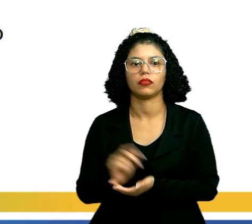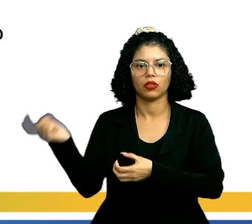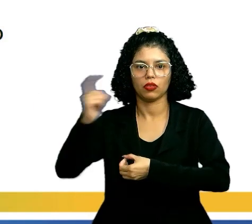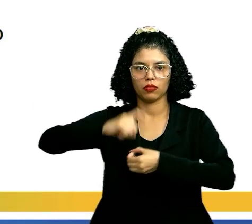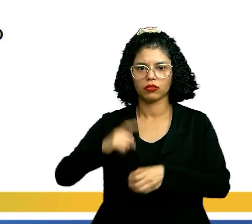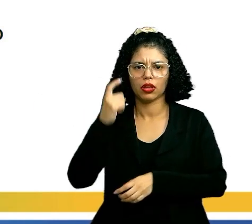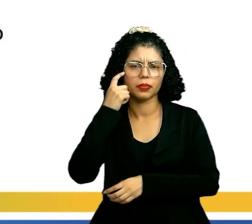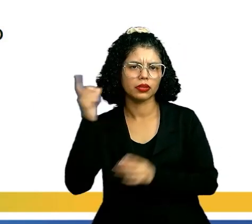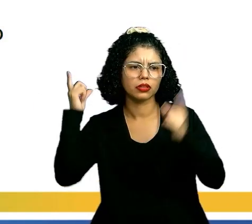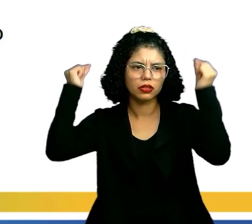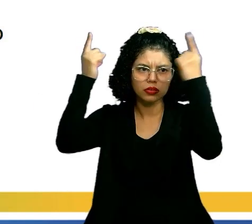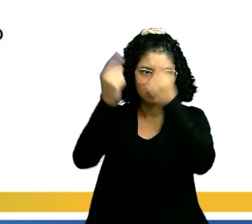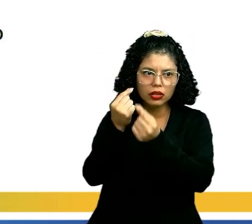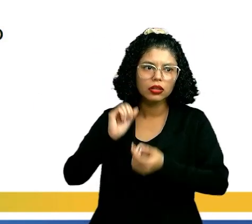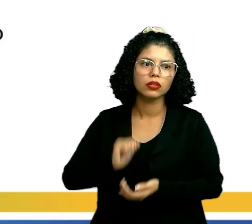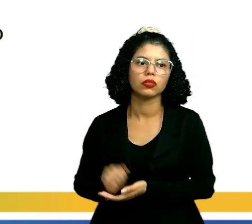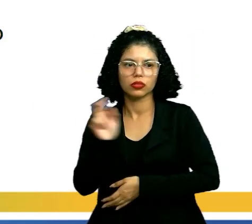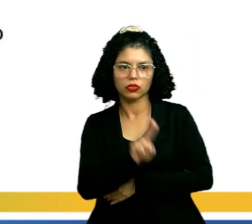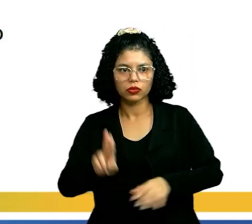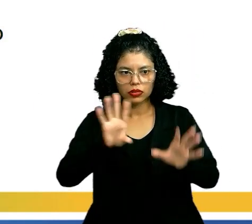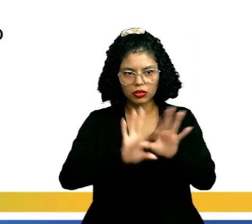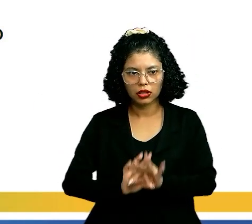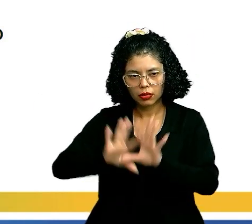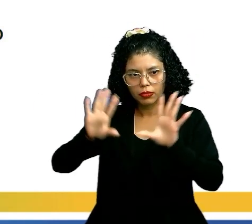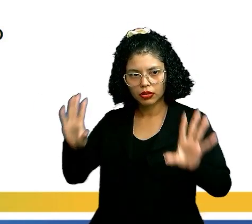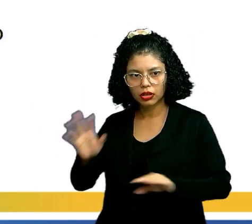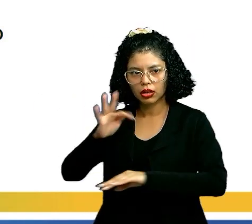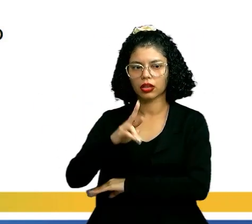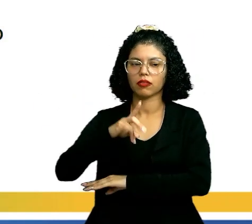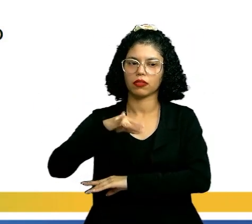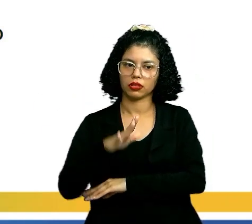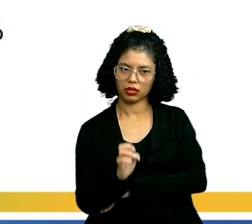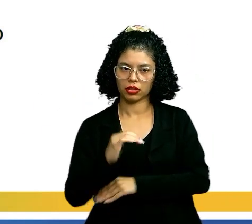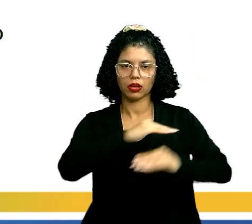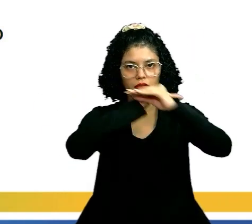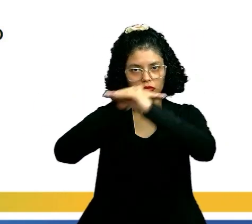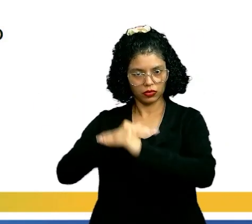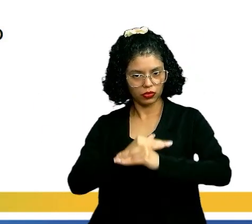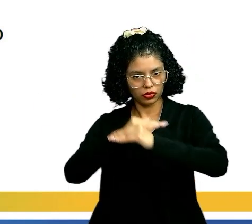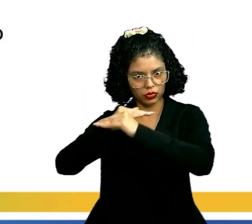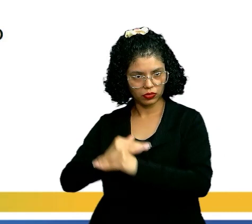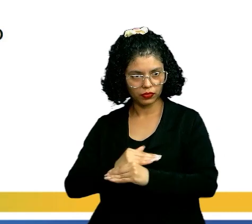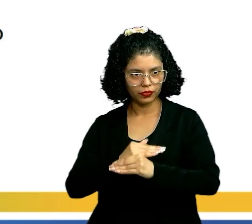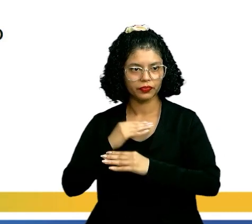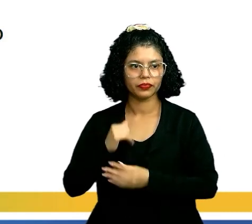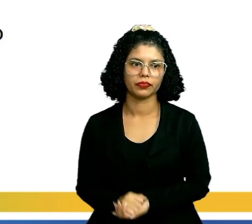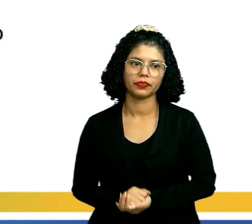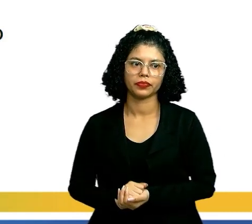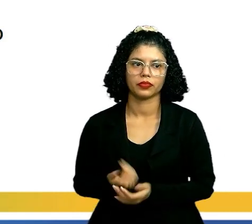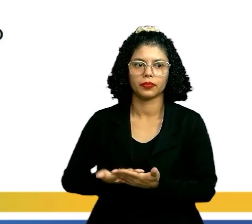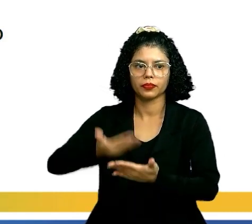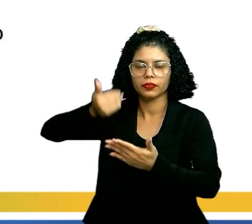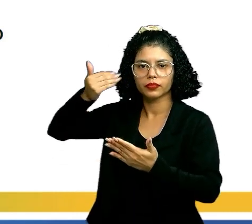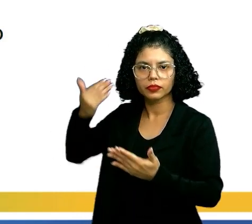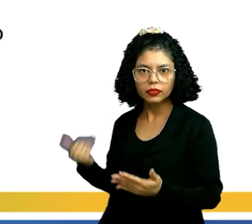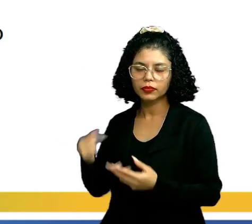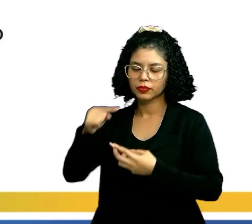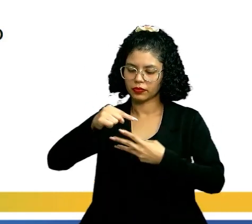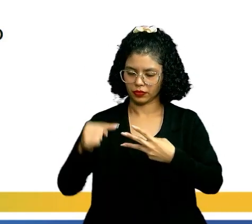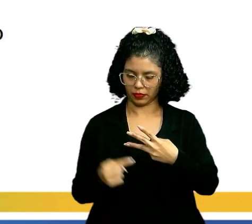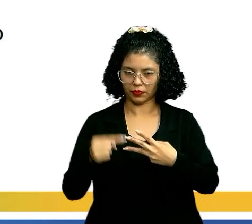humanistas. Volta aos pensadores gregos, usando a liberdade, fraternidade e igualdade. Essas